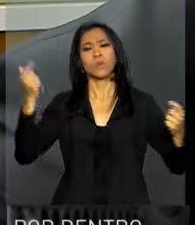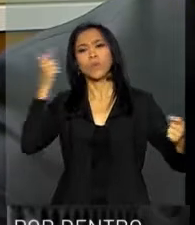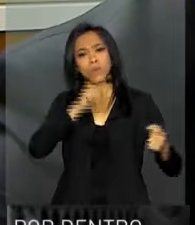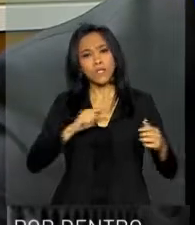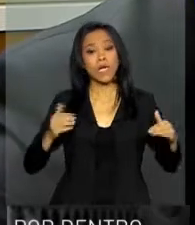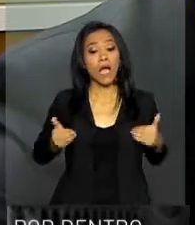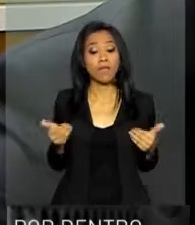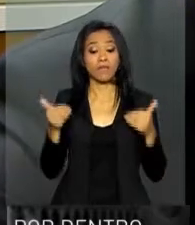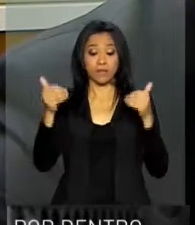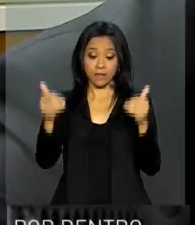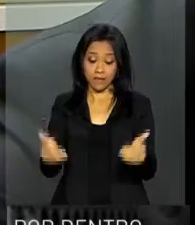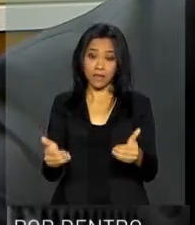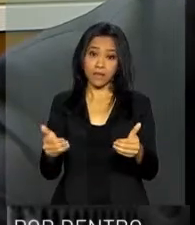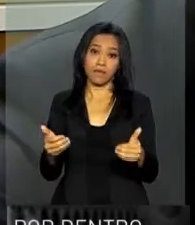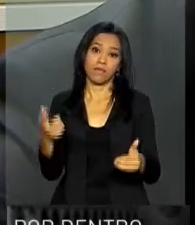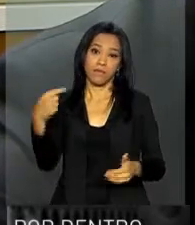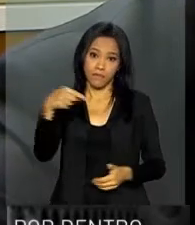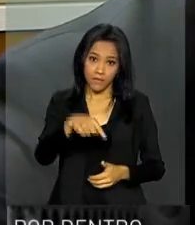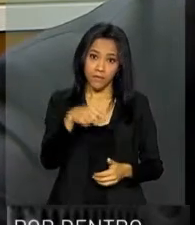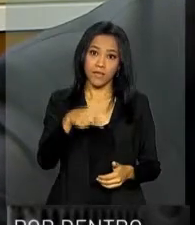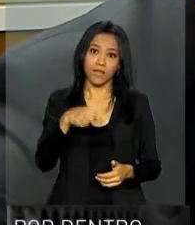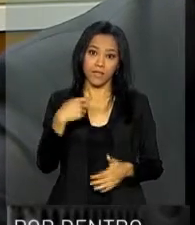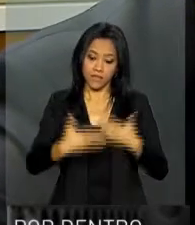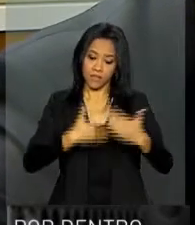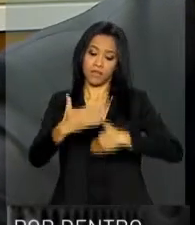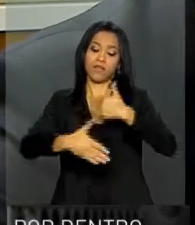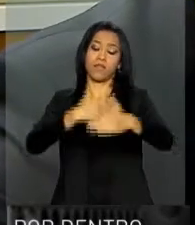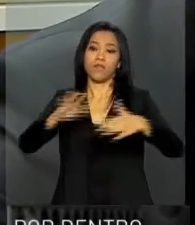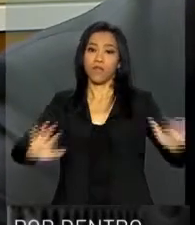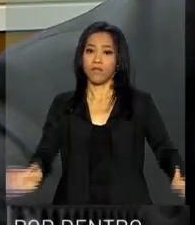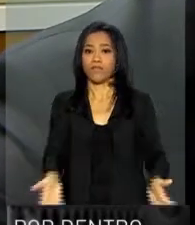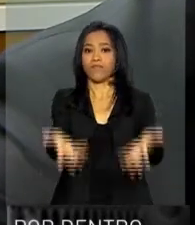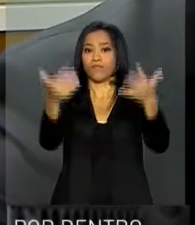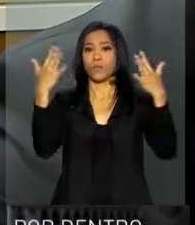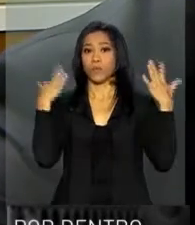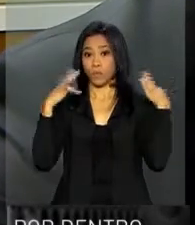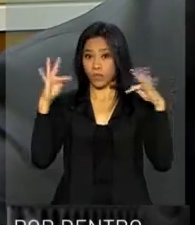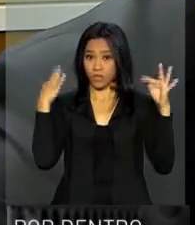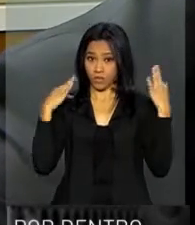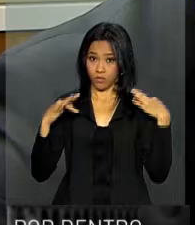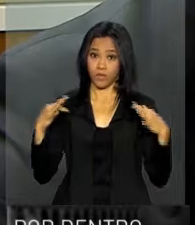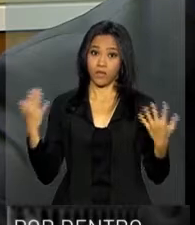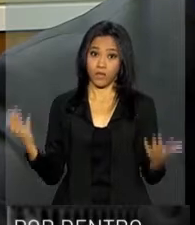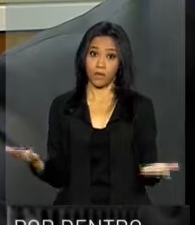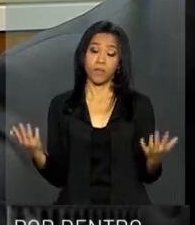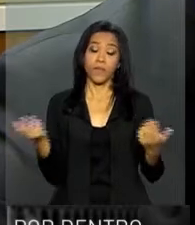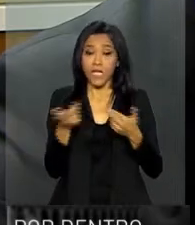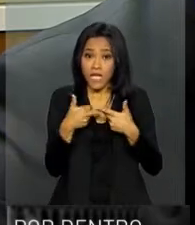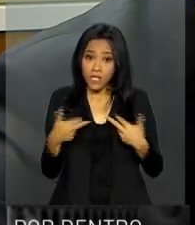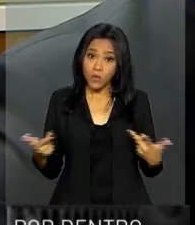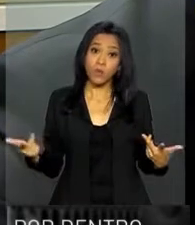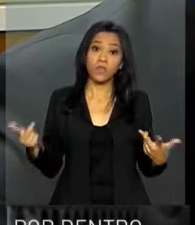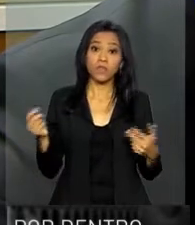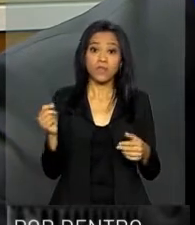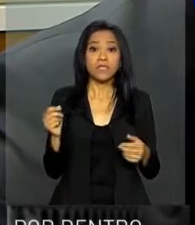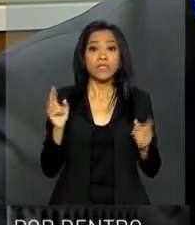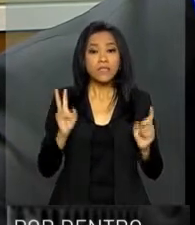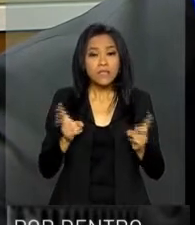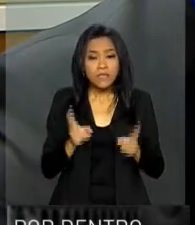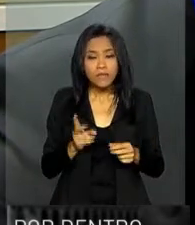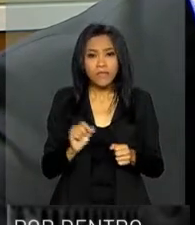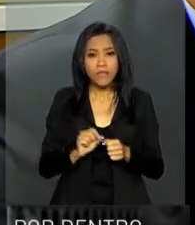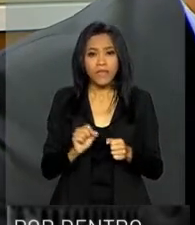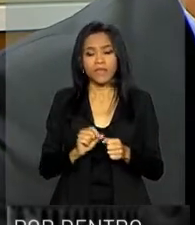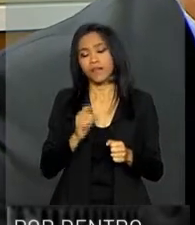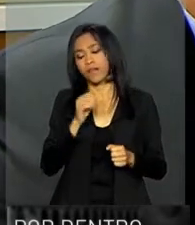acelerar nessa direção de desenvolver o turismo e as coisas são elas são feitas sempre pensando no ambiente competitivo quando